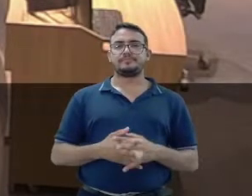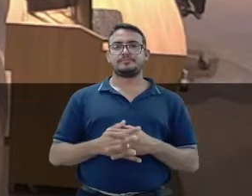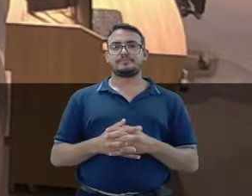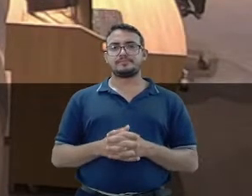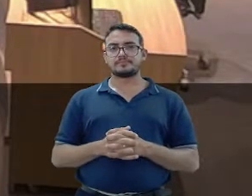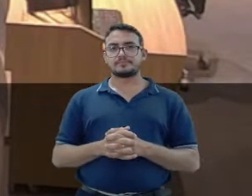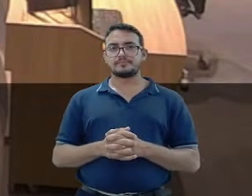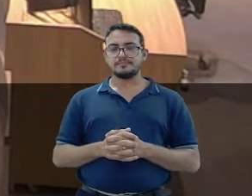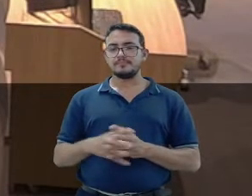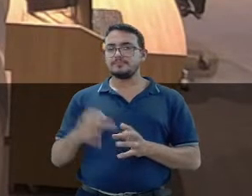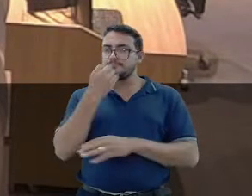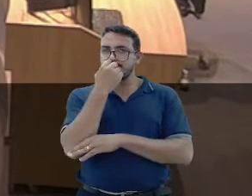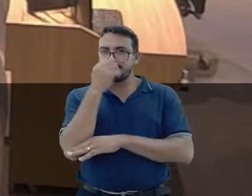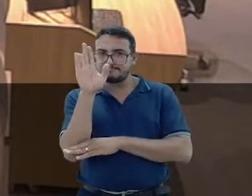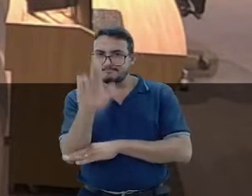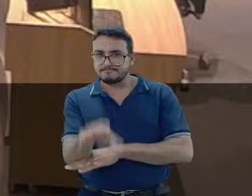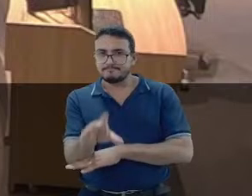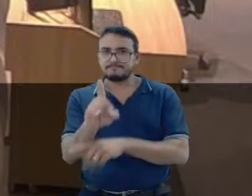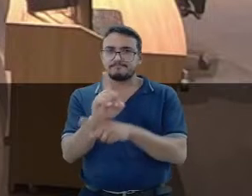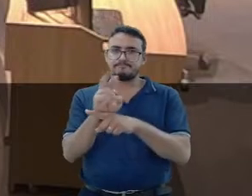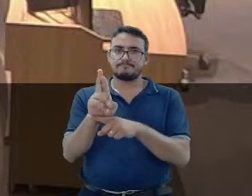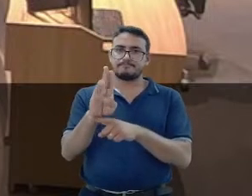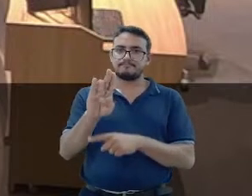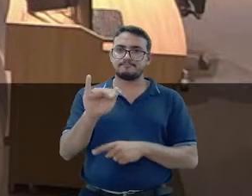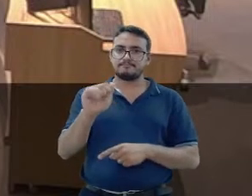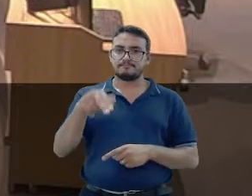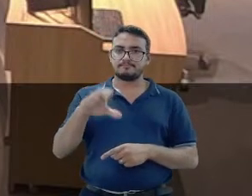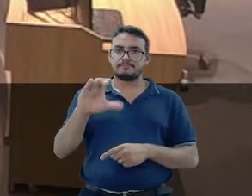Boa tarde, doutora Bianca. Boa tarde, excelência.